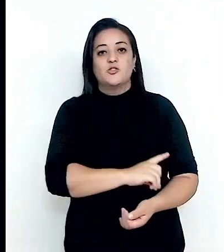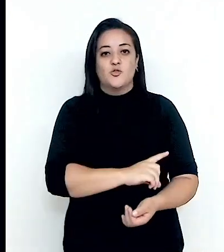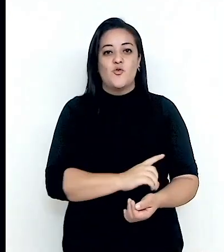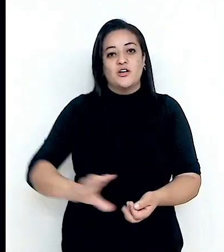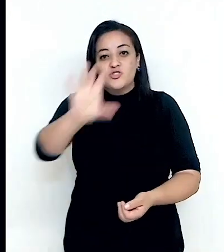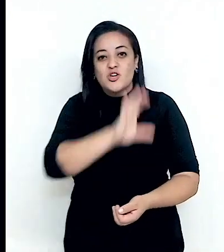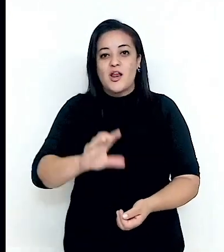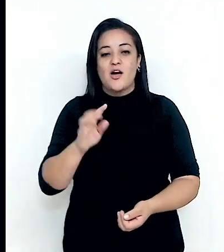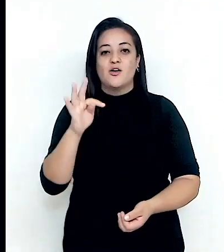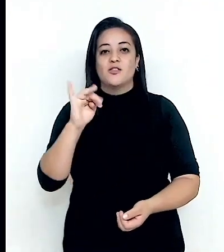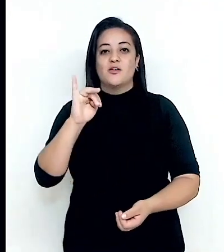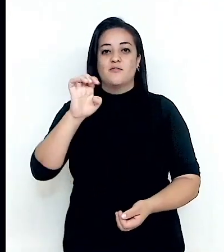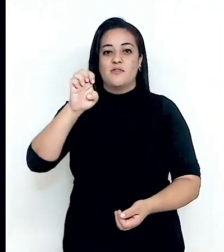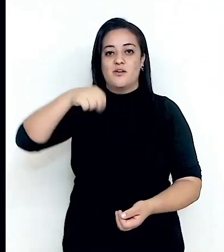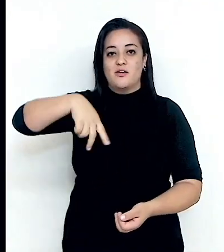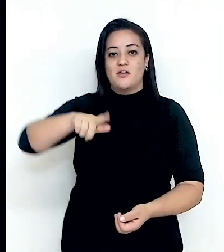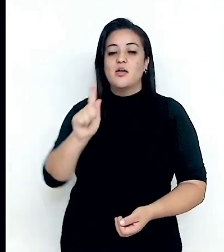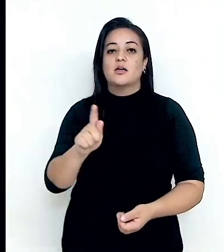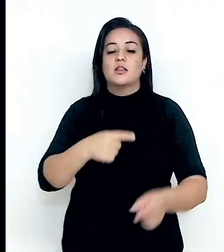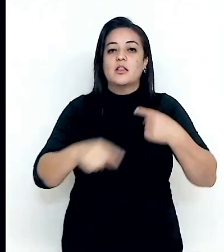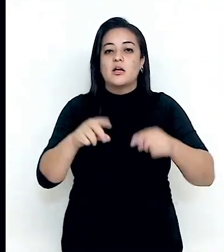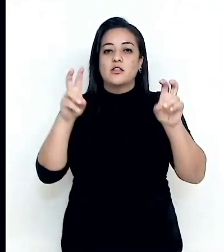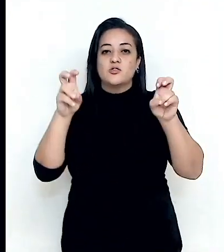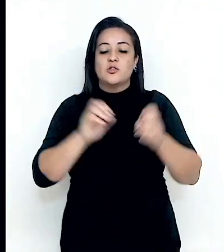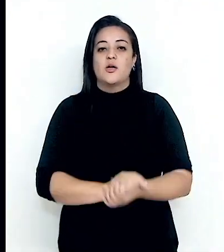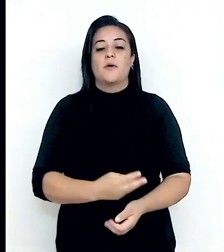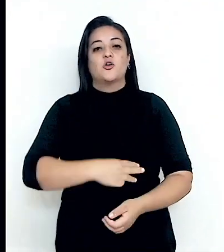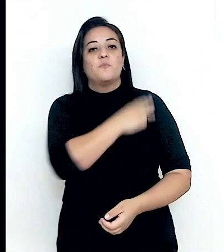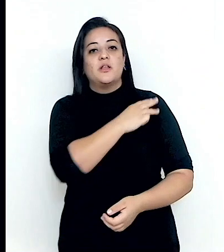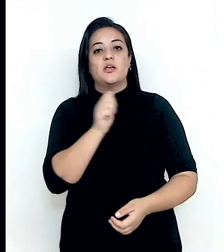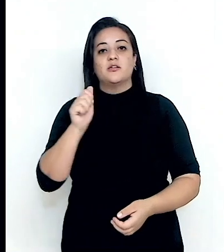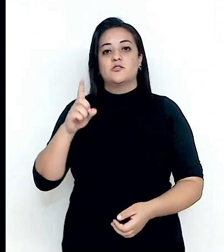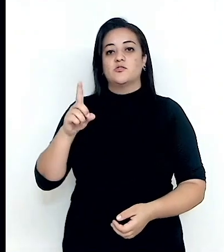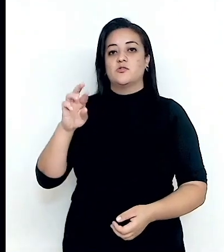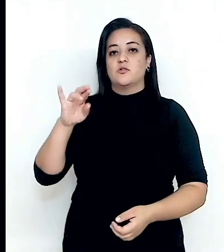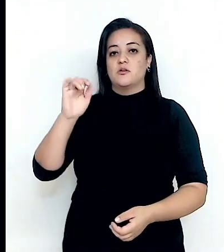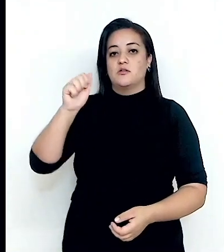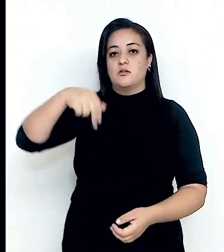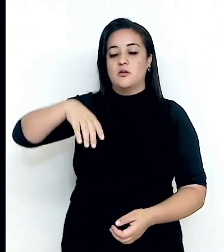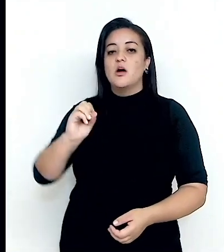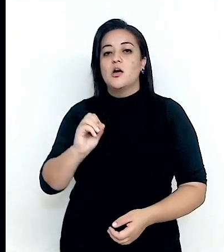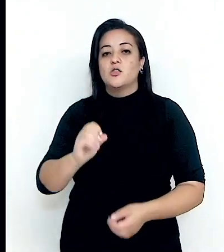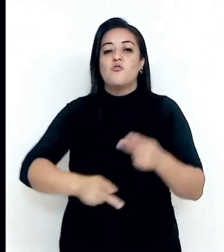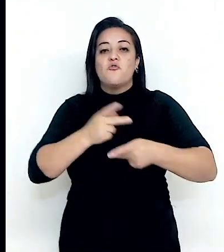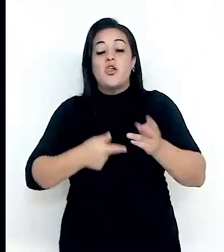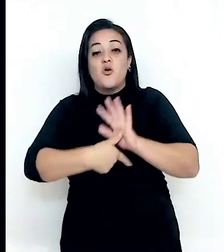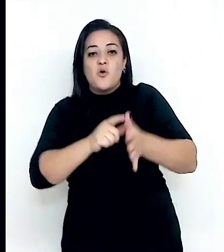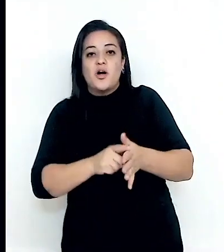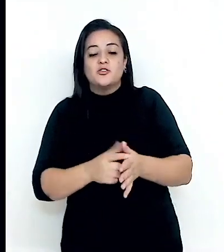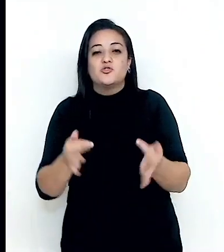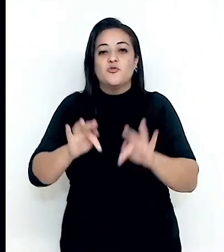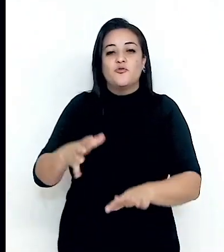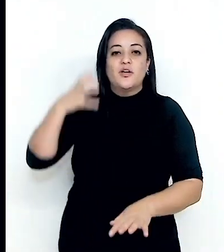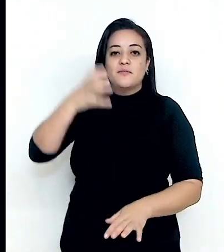FIEMG, que trata de um tema que o ministro Adriano já tocou na sua parte final da palestra, que é o ESG,